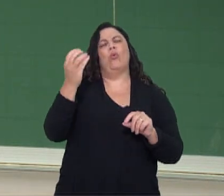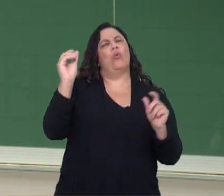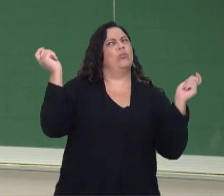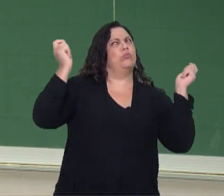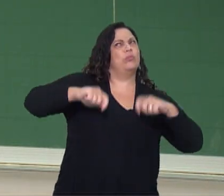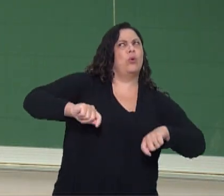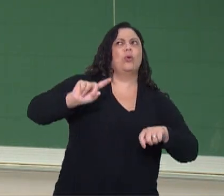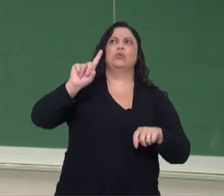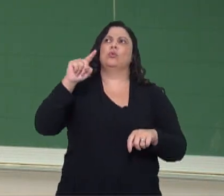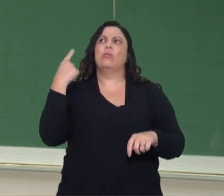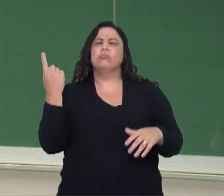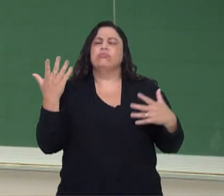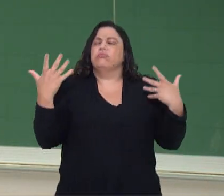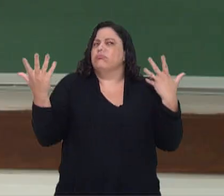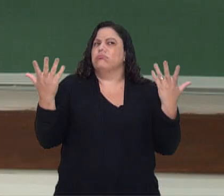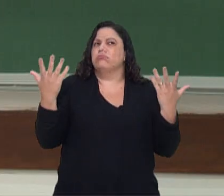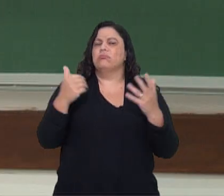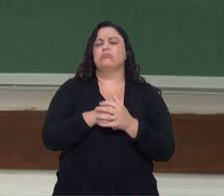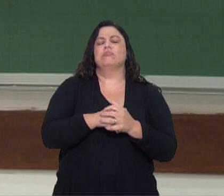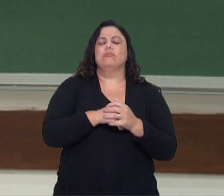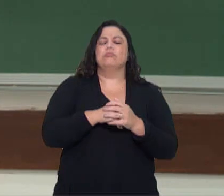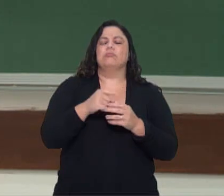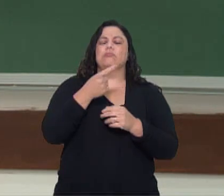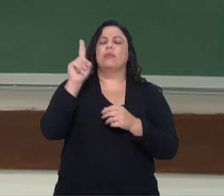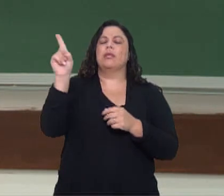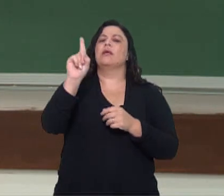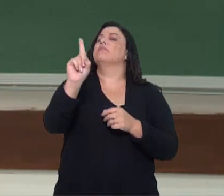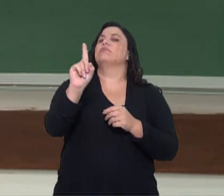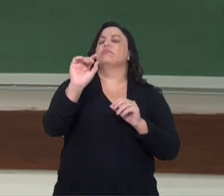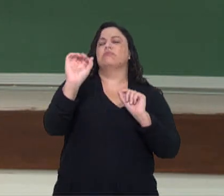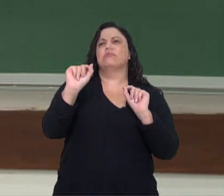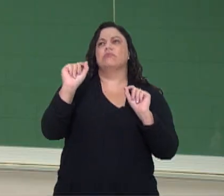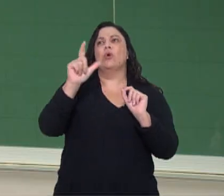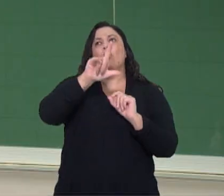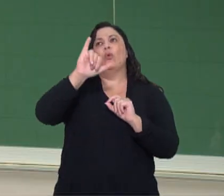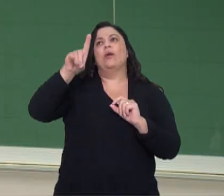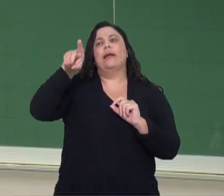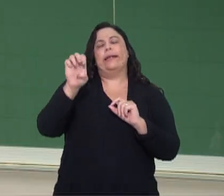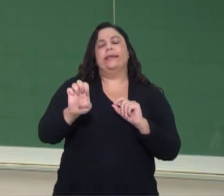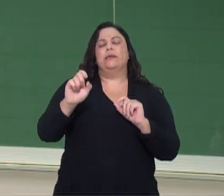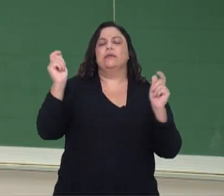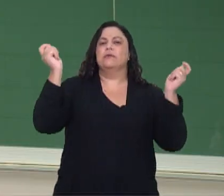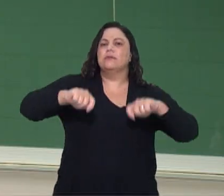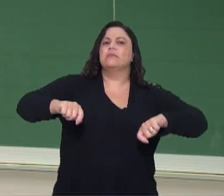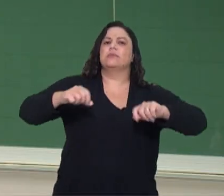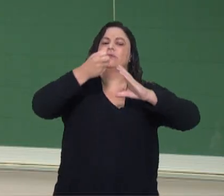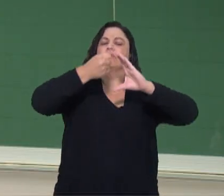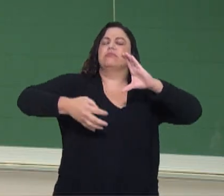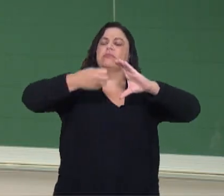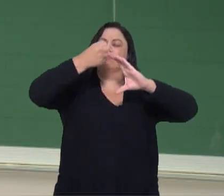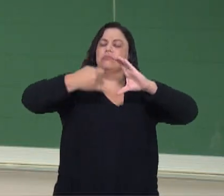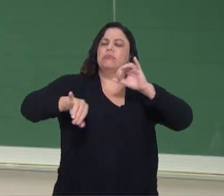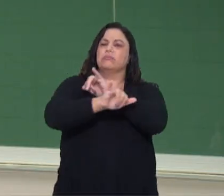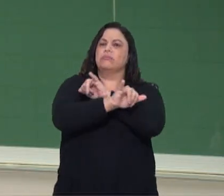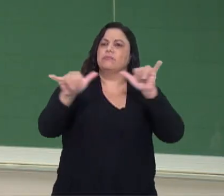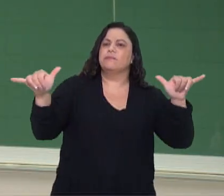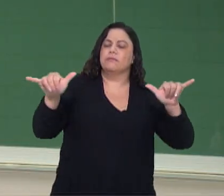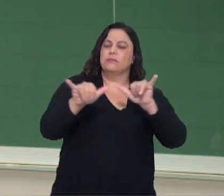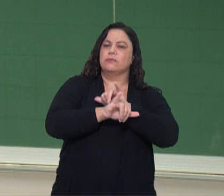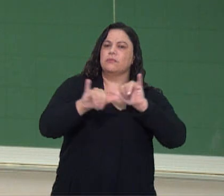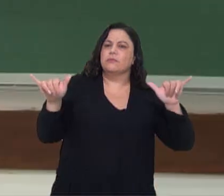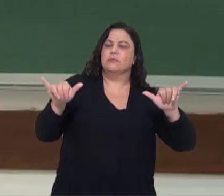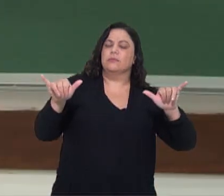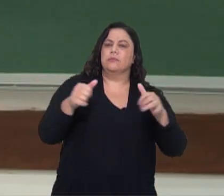um subtítulo. E o lead, para você, ela faz parte muito das características da notícia. Para